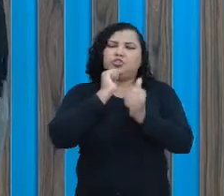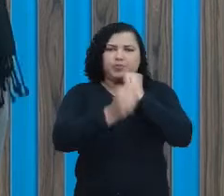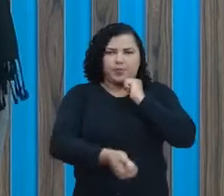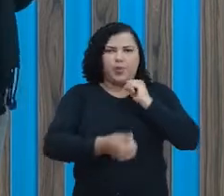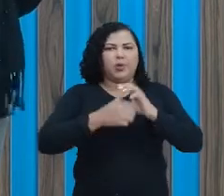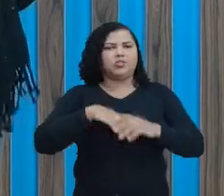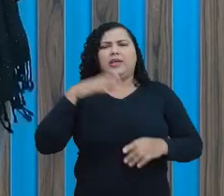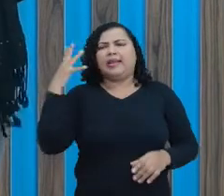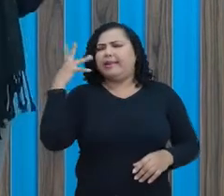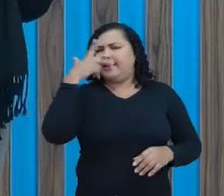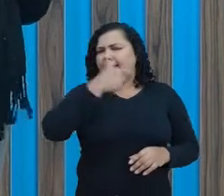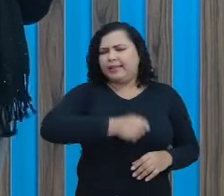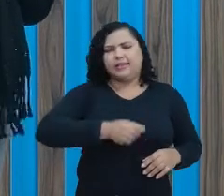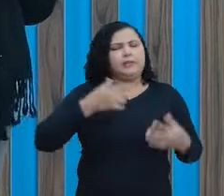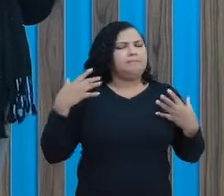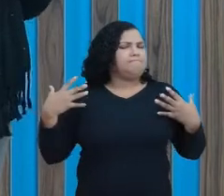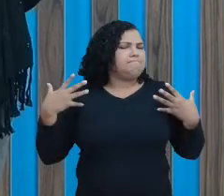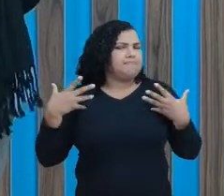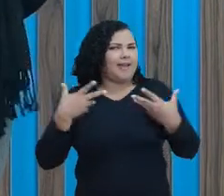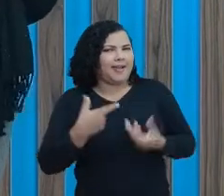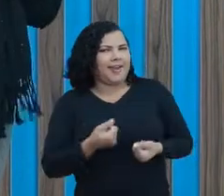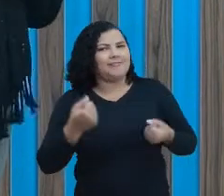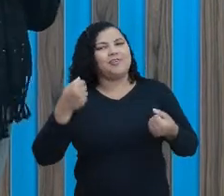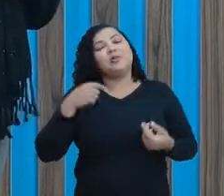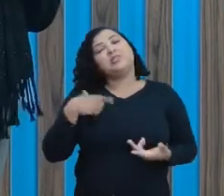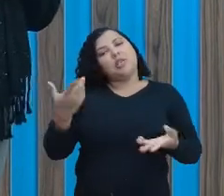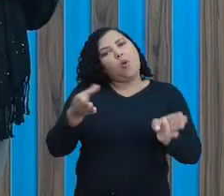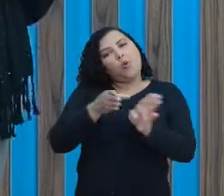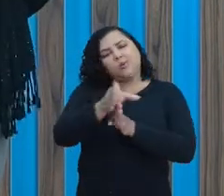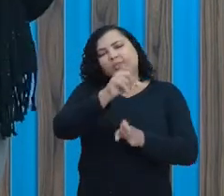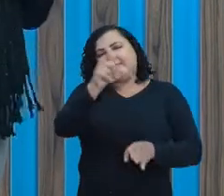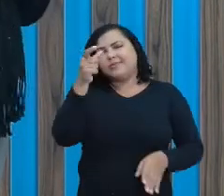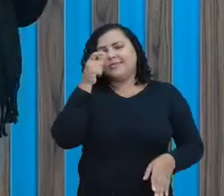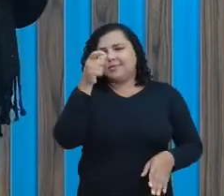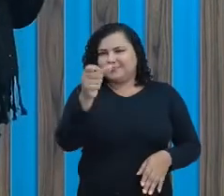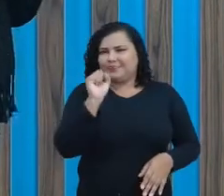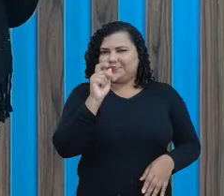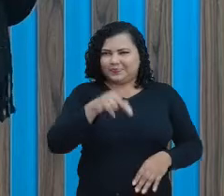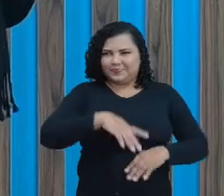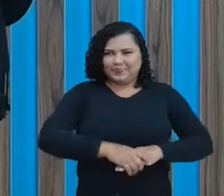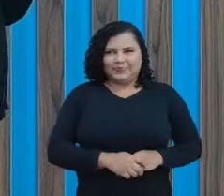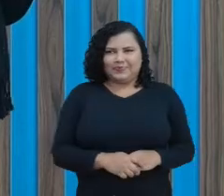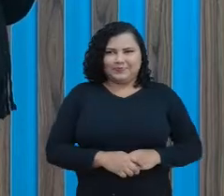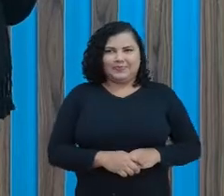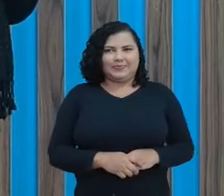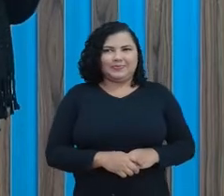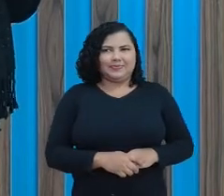filme belíssimo, maravilhoso, que eu recomendo para vocês, tá bom? Vamos